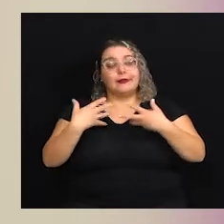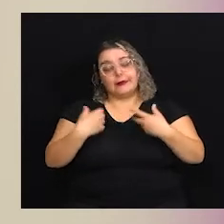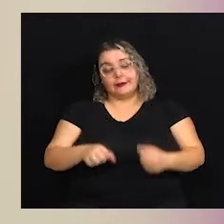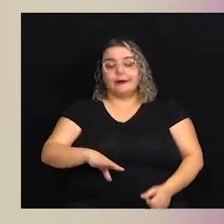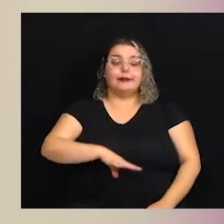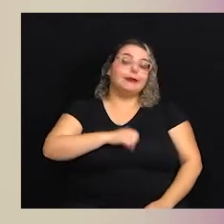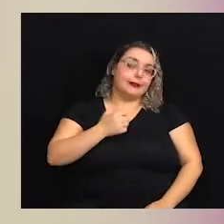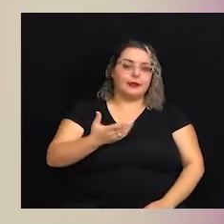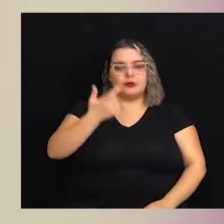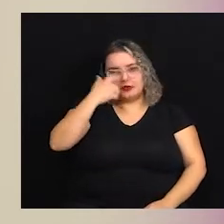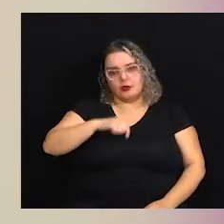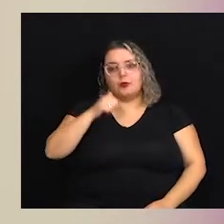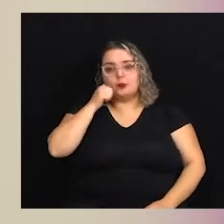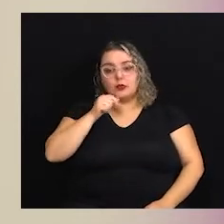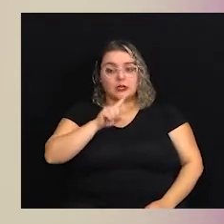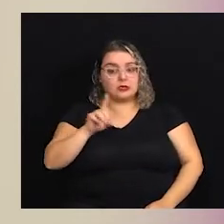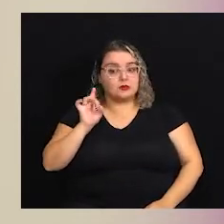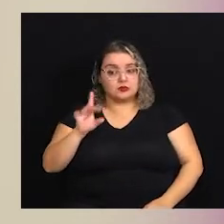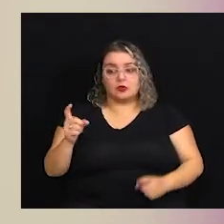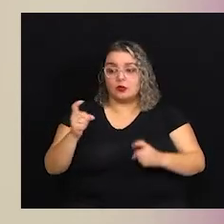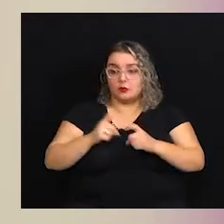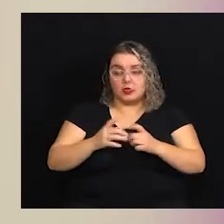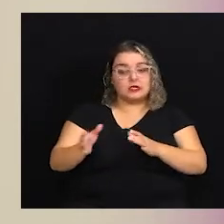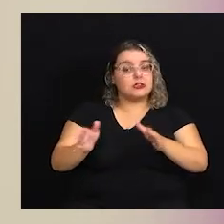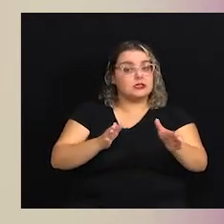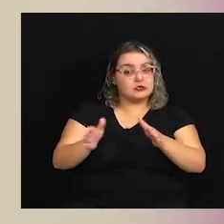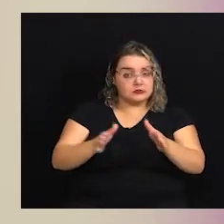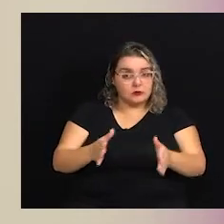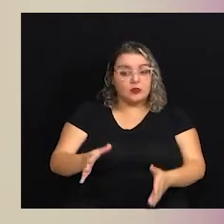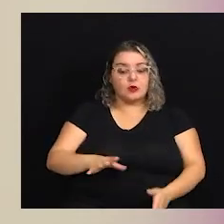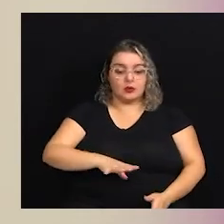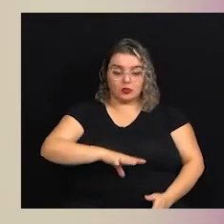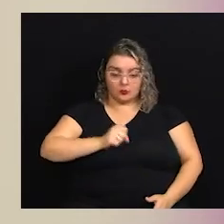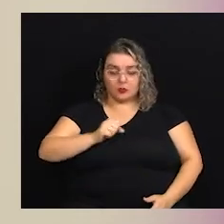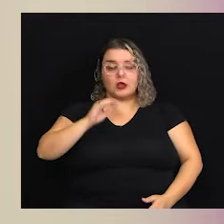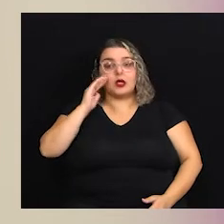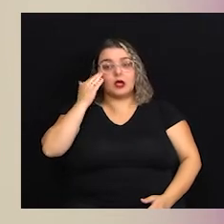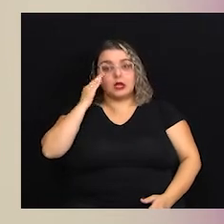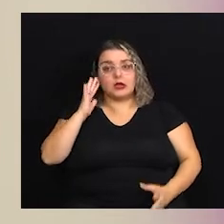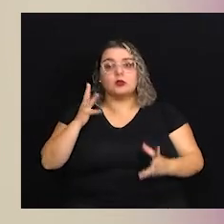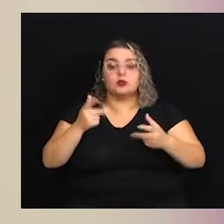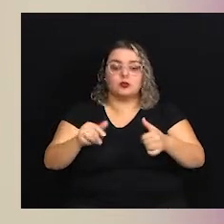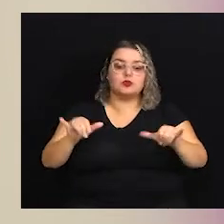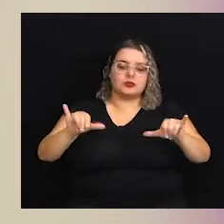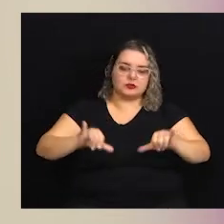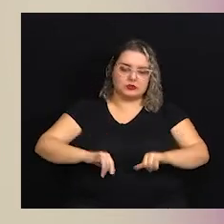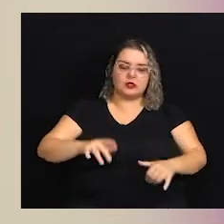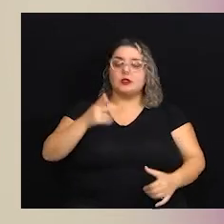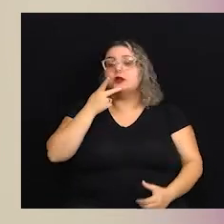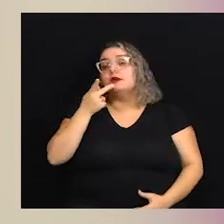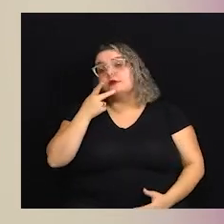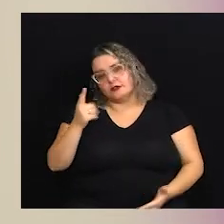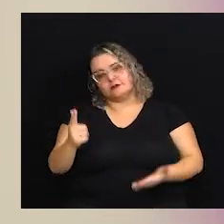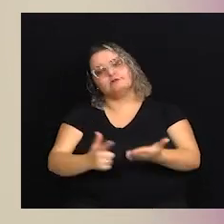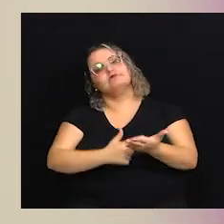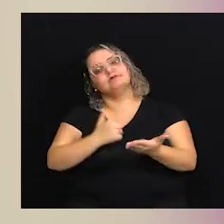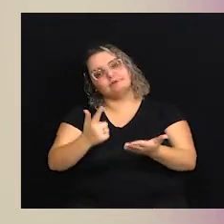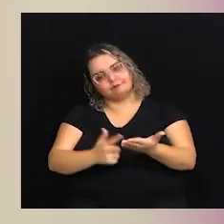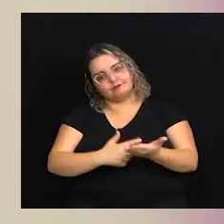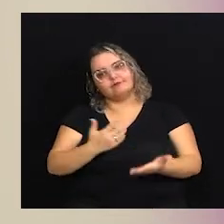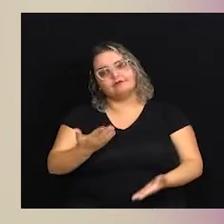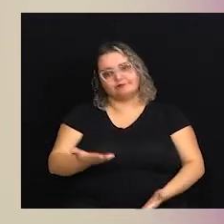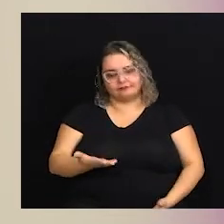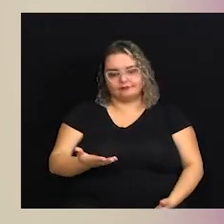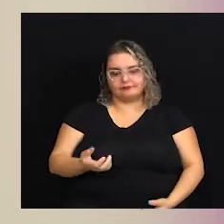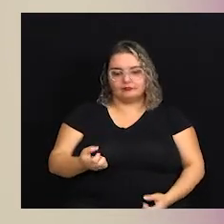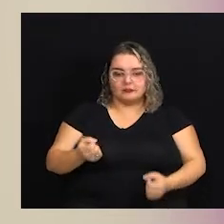menopausa. Eu, como mulher, não só como médica, estando nessa fase e entendendo todo esse sofrimento, eu falo que esse livro é